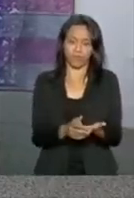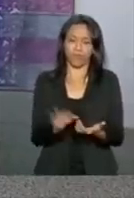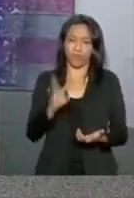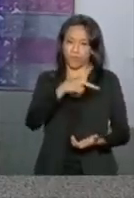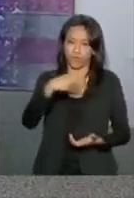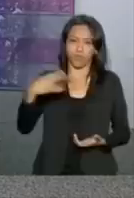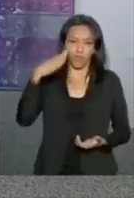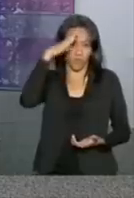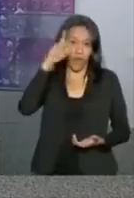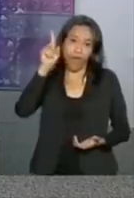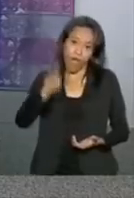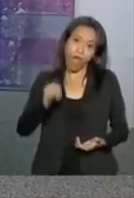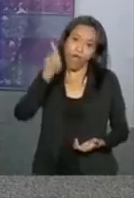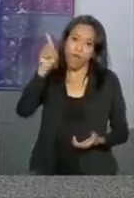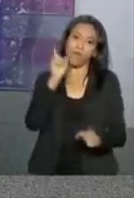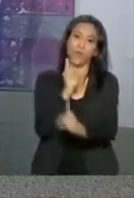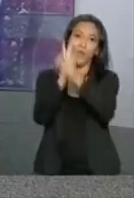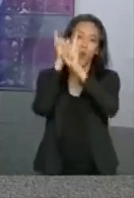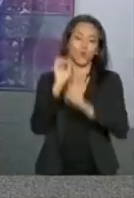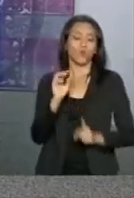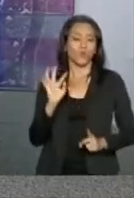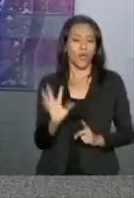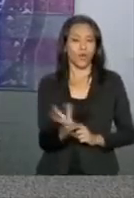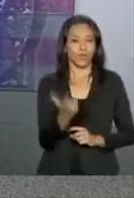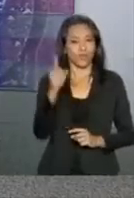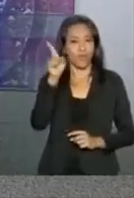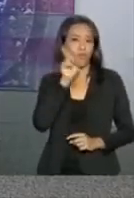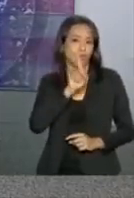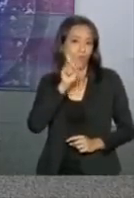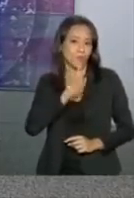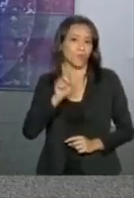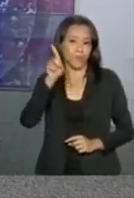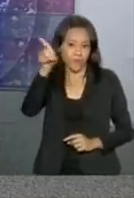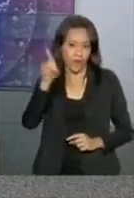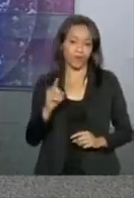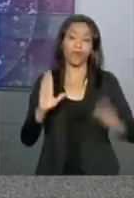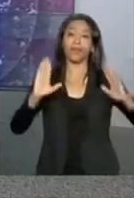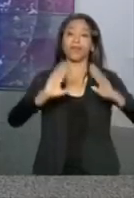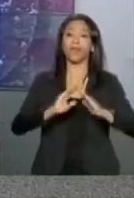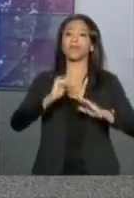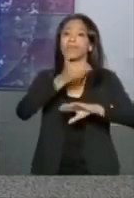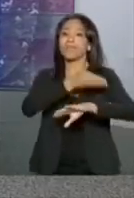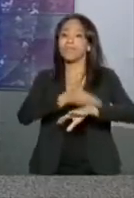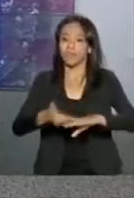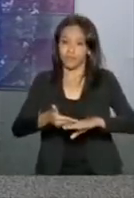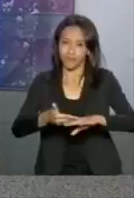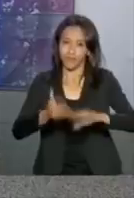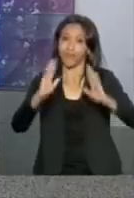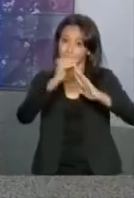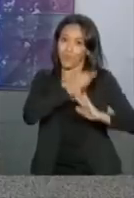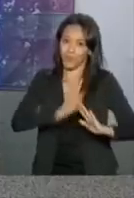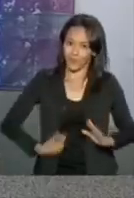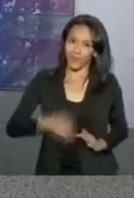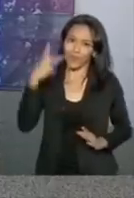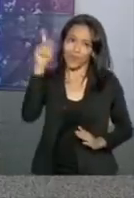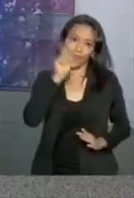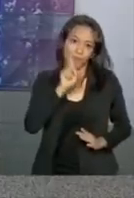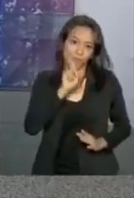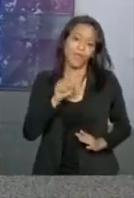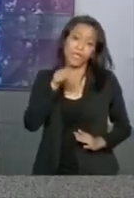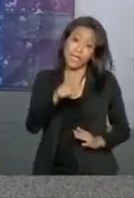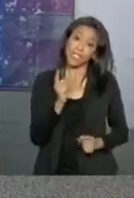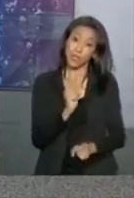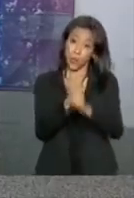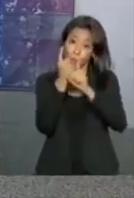foi o encontro que ele teve com o presidente Donald Trump no Salão Oval da Casa Branca. Num momento de informalidade